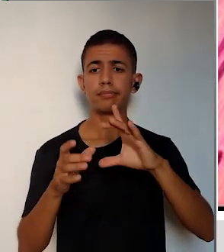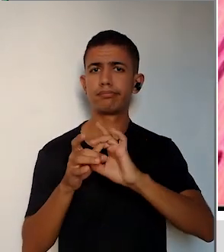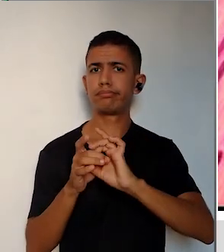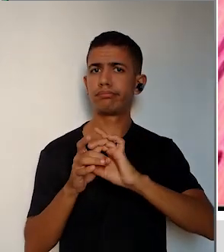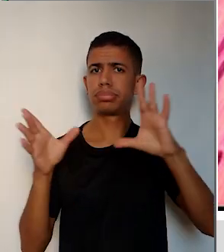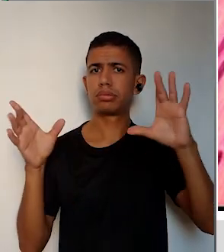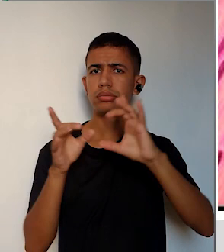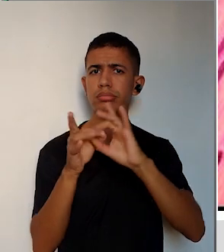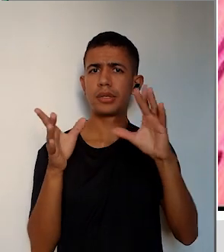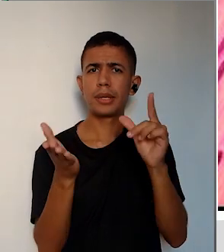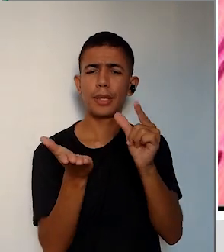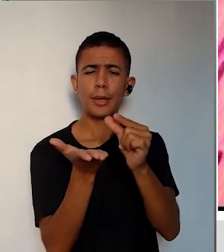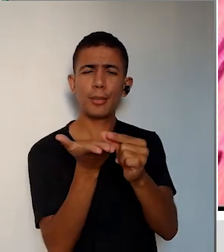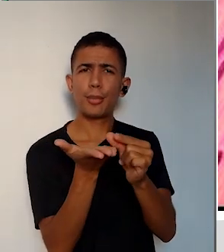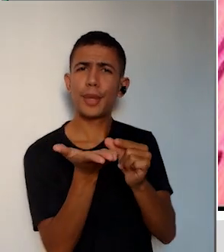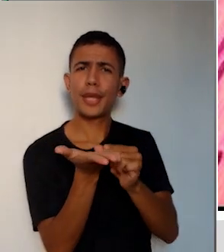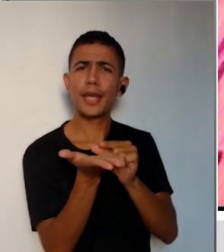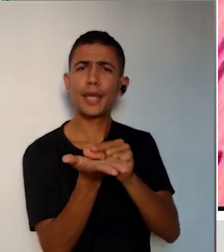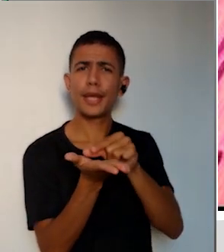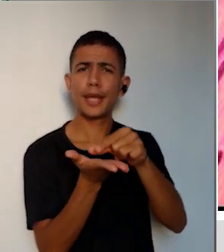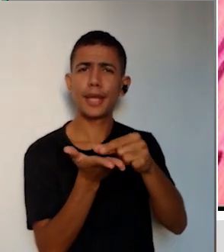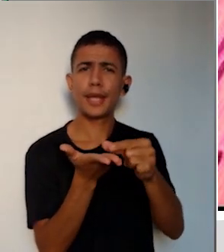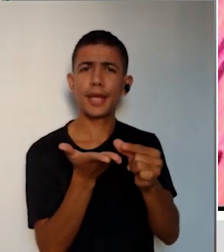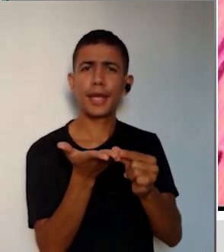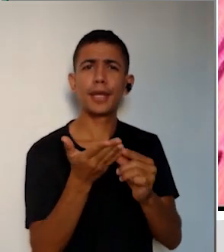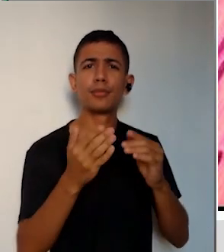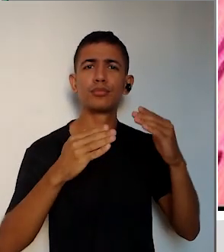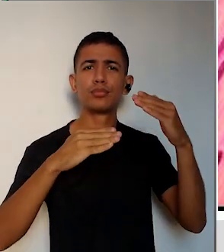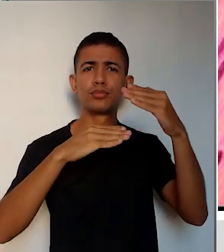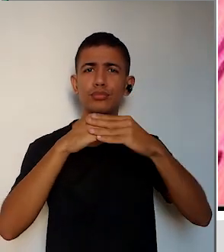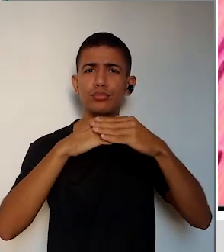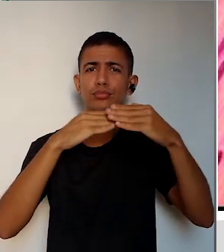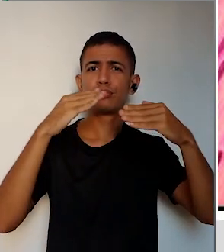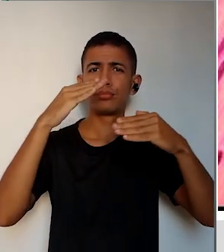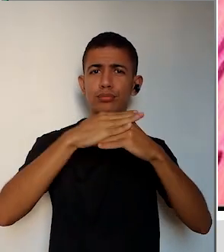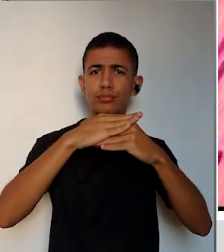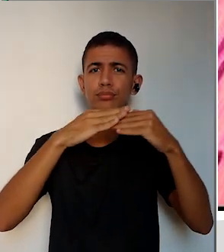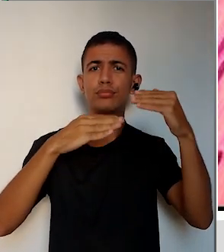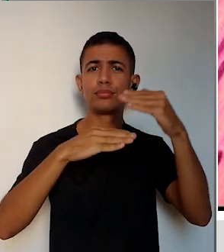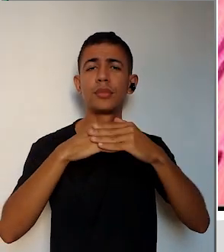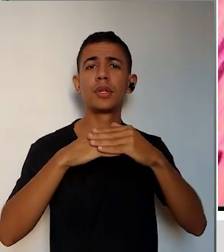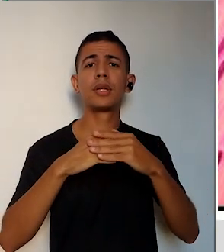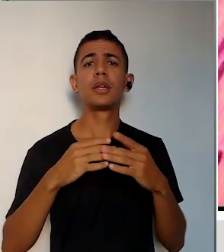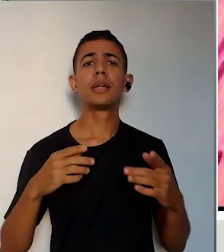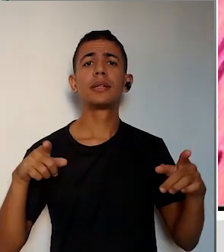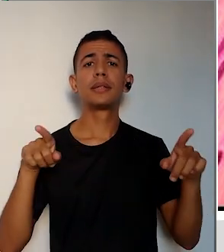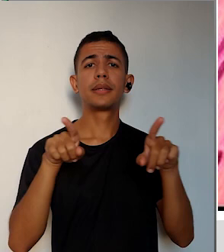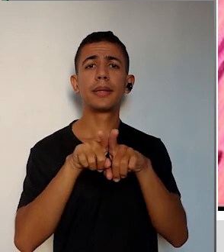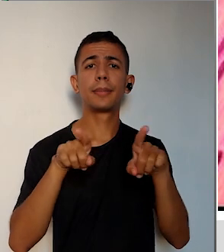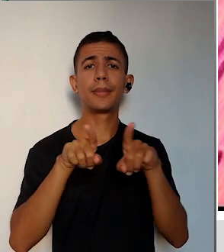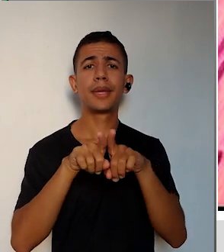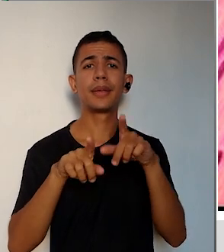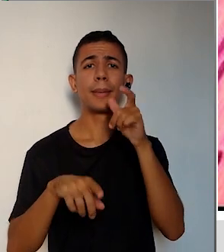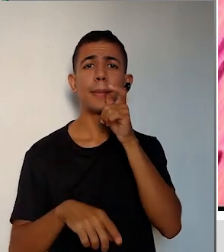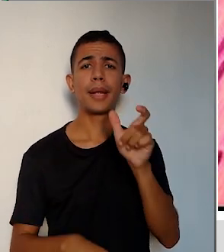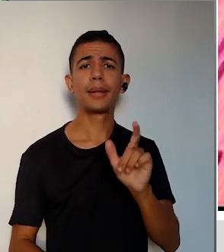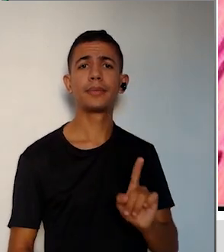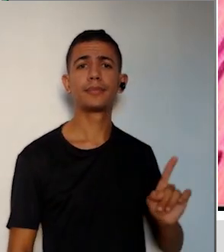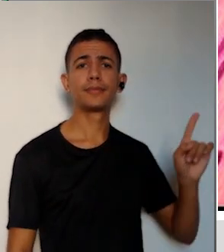agrupamentos de ribossomos livres, pequeno complexo de